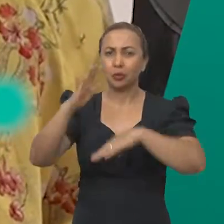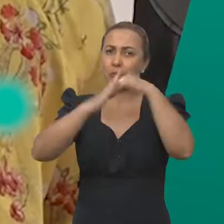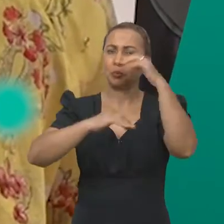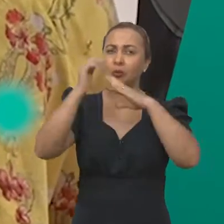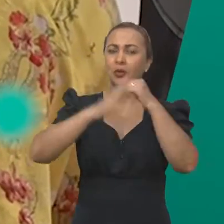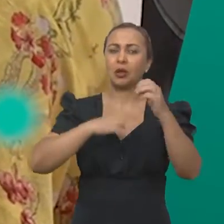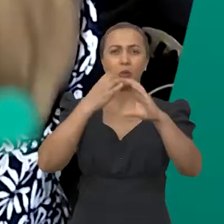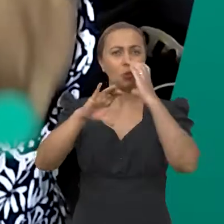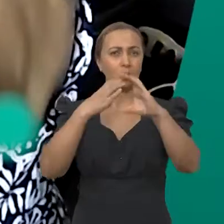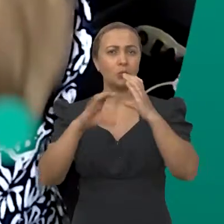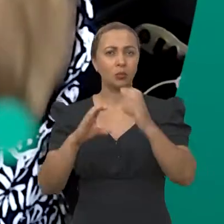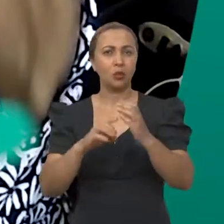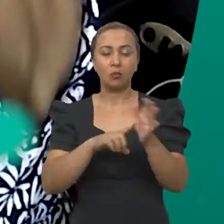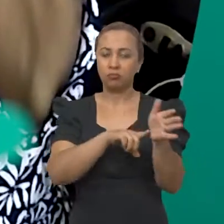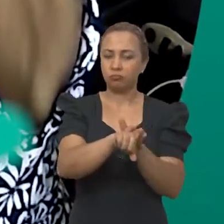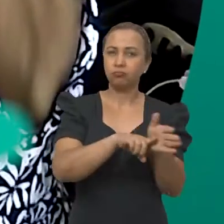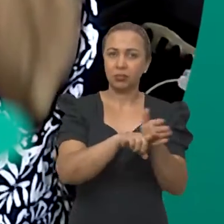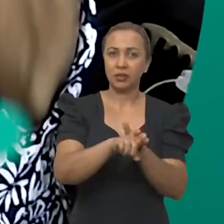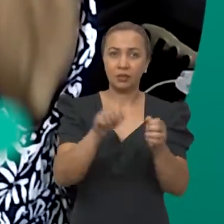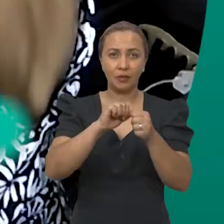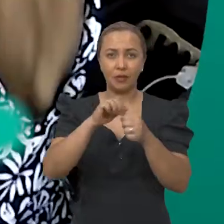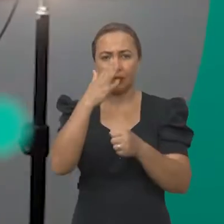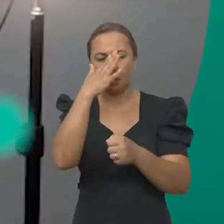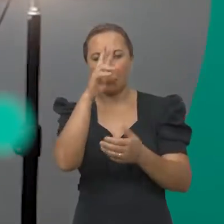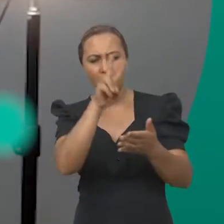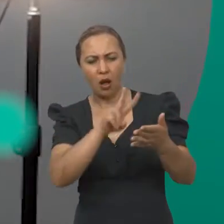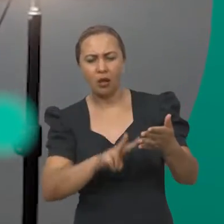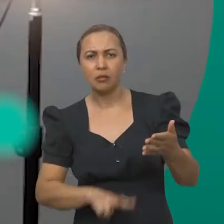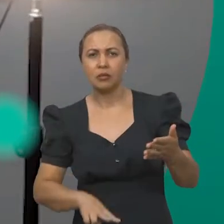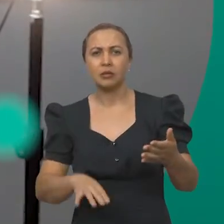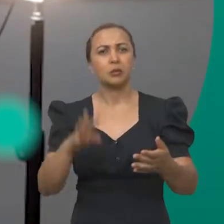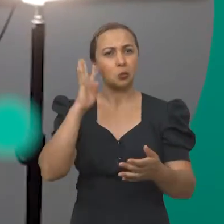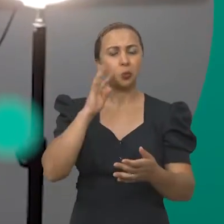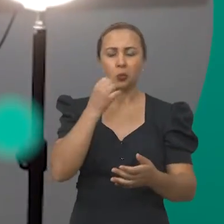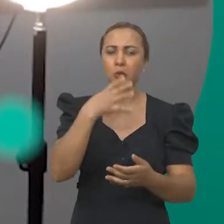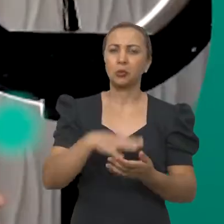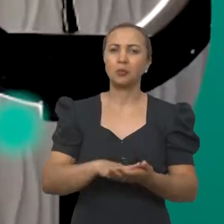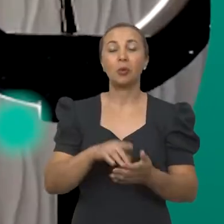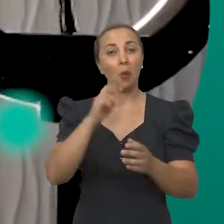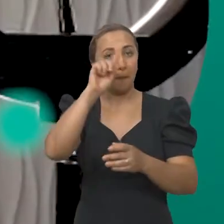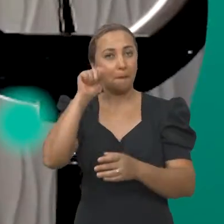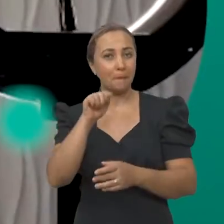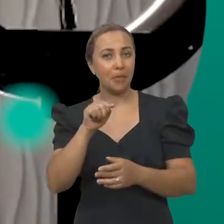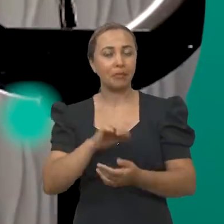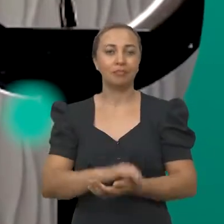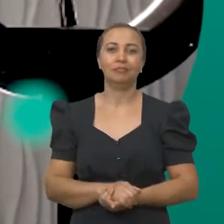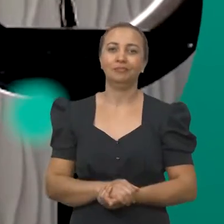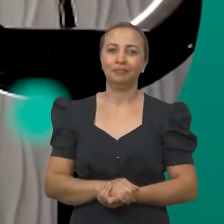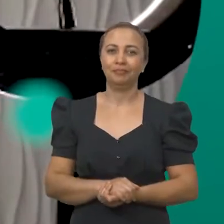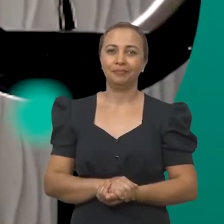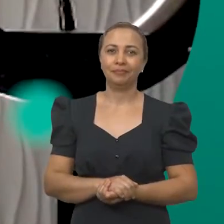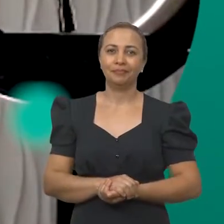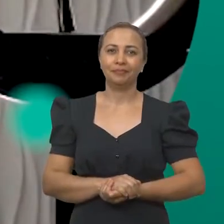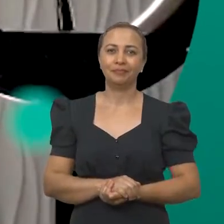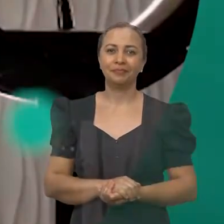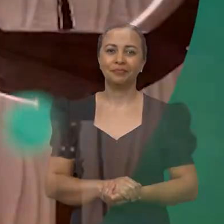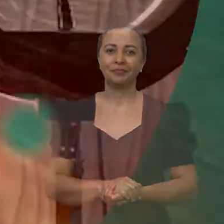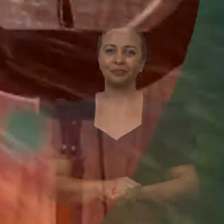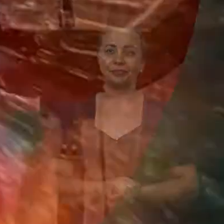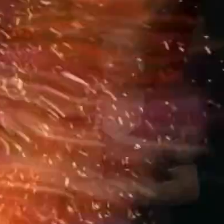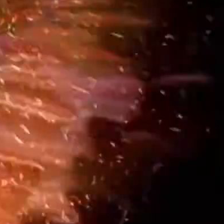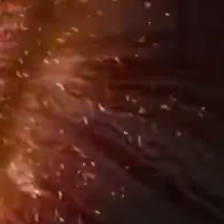da pandemia no exercício profissional dos comunicadores? Uma pesquisa faz uma análise bem interessante sobre a questão.